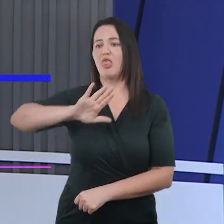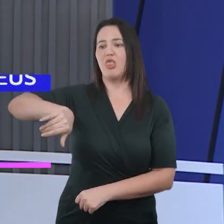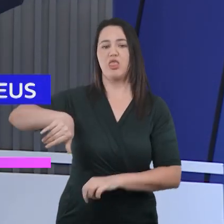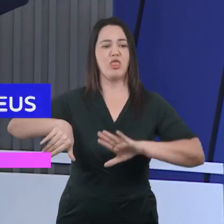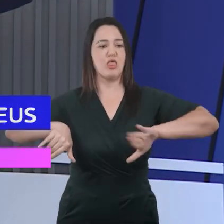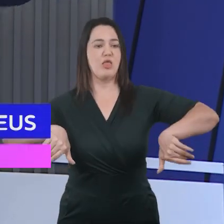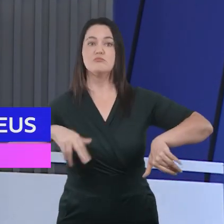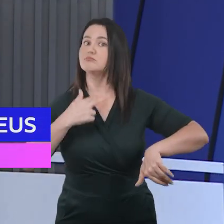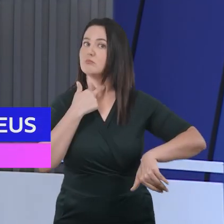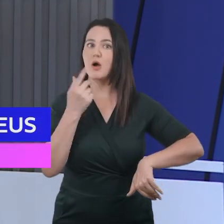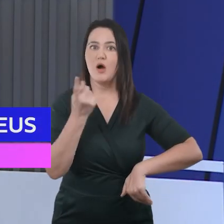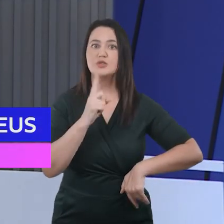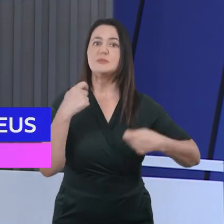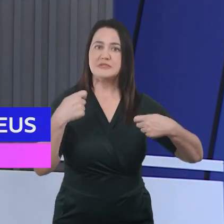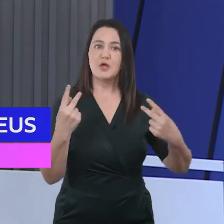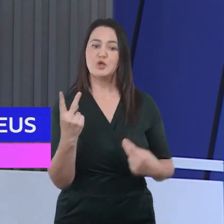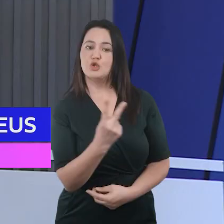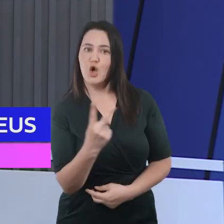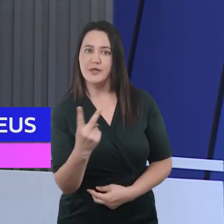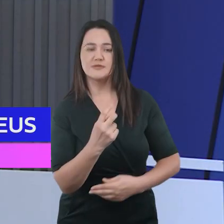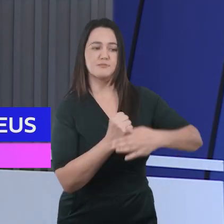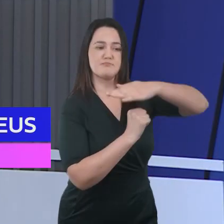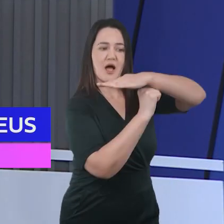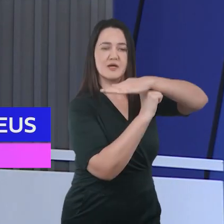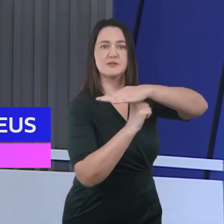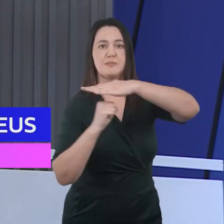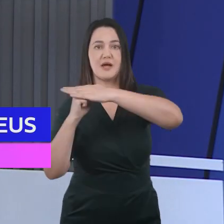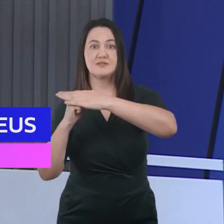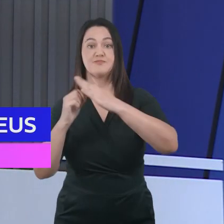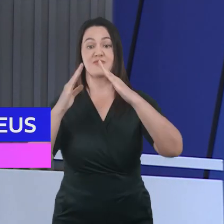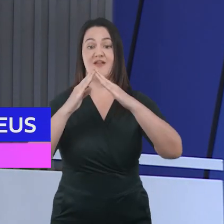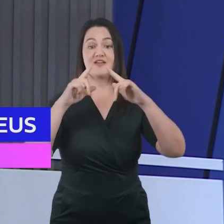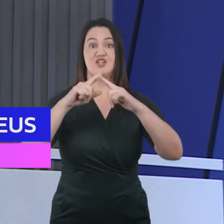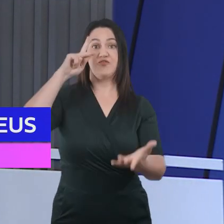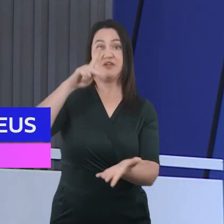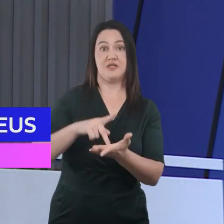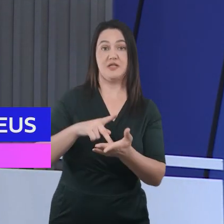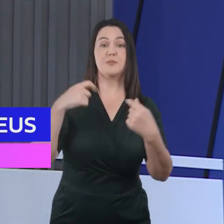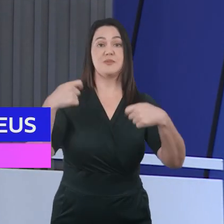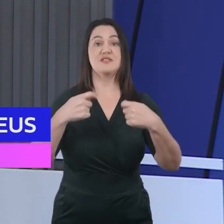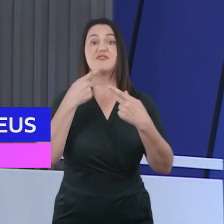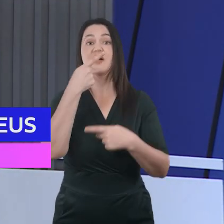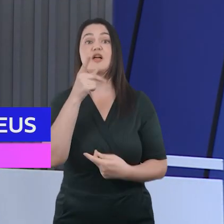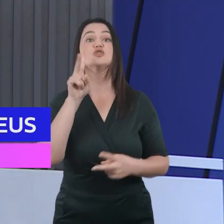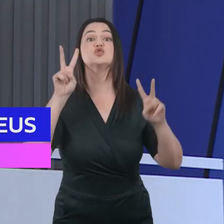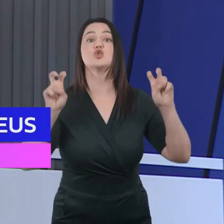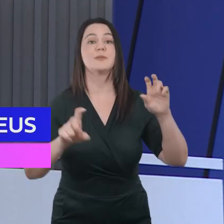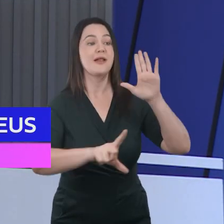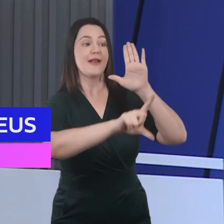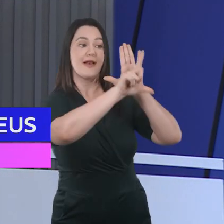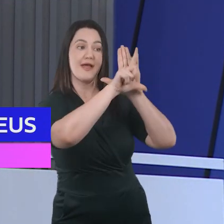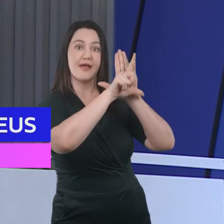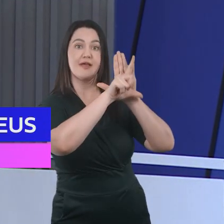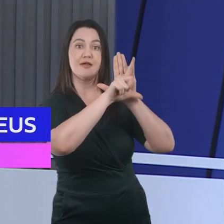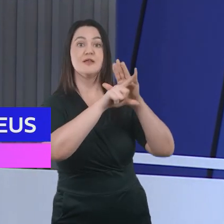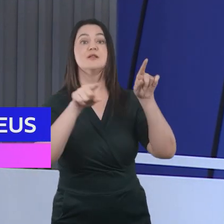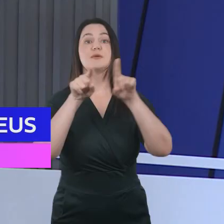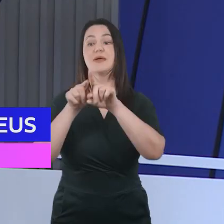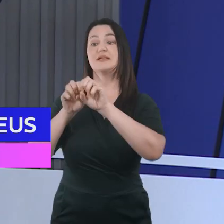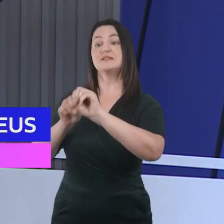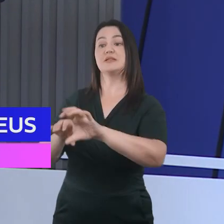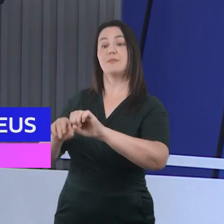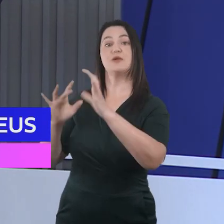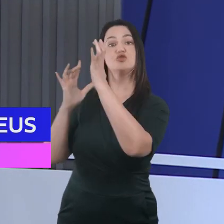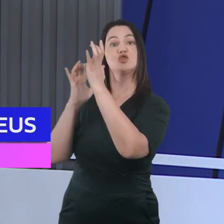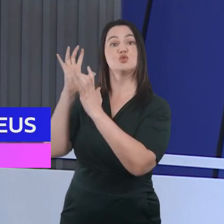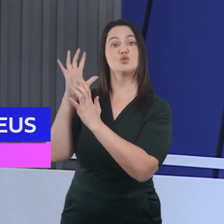que a Bíblia está dizendo é que a igreja verdadeira deve falar conforme a lei e os ensinamentos de Deus.